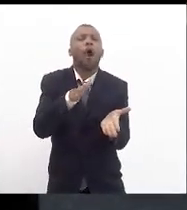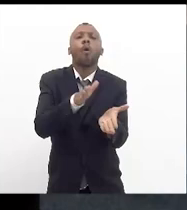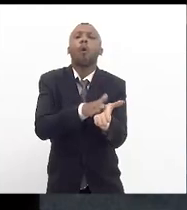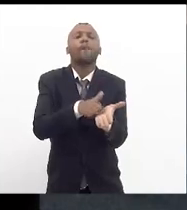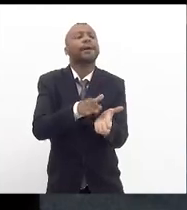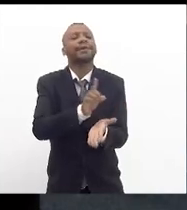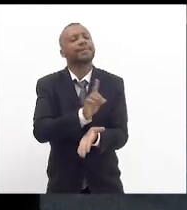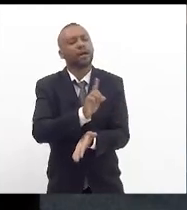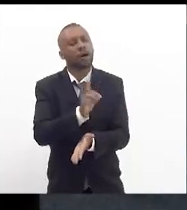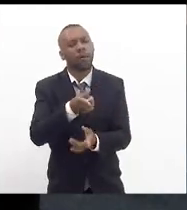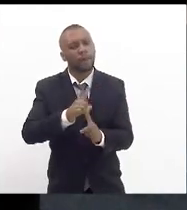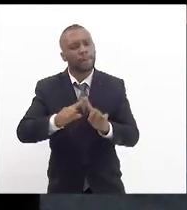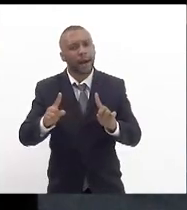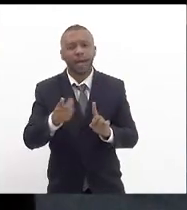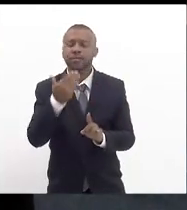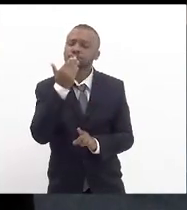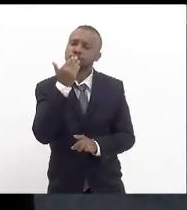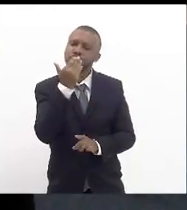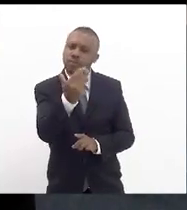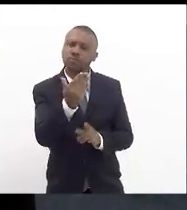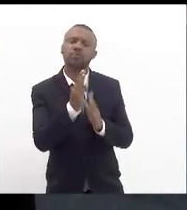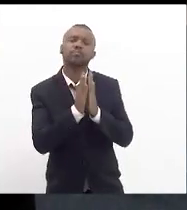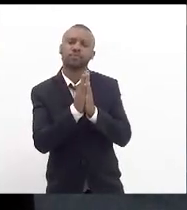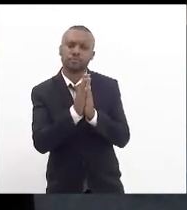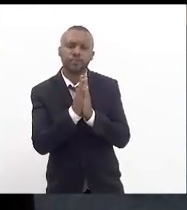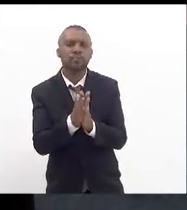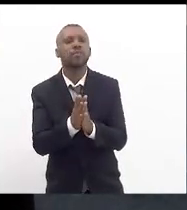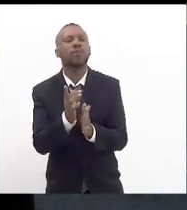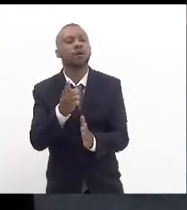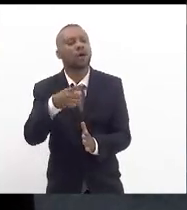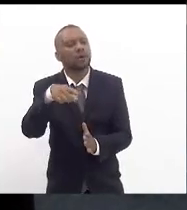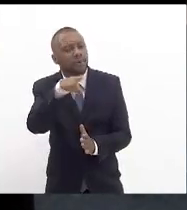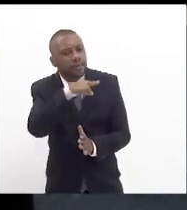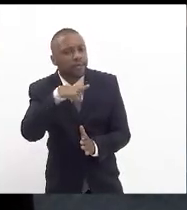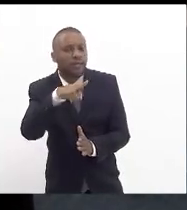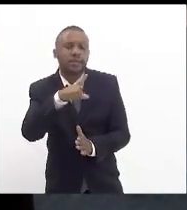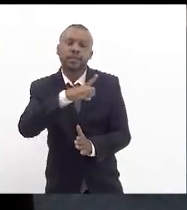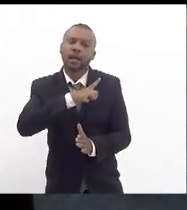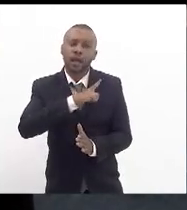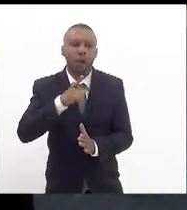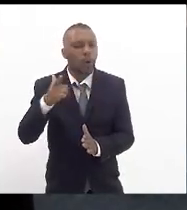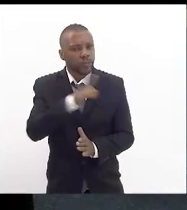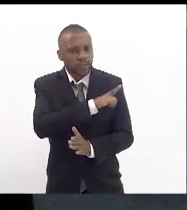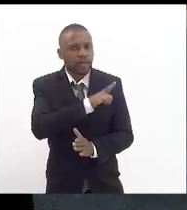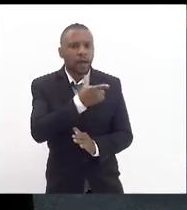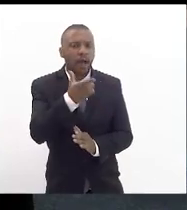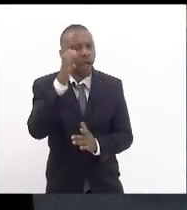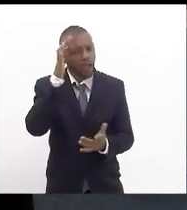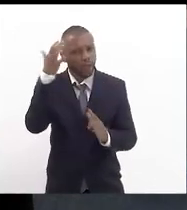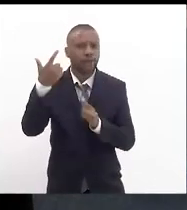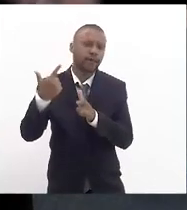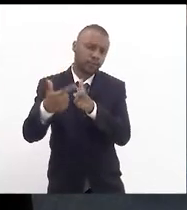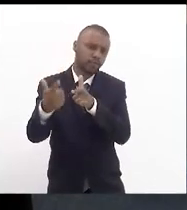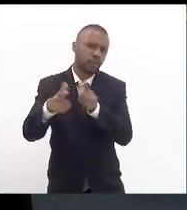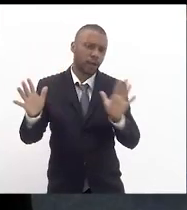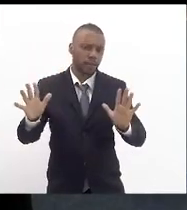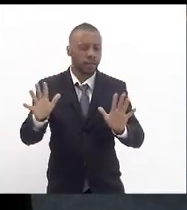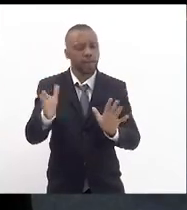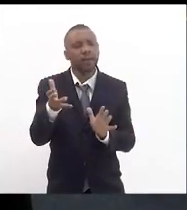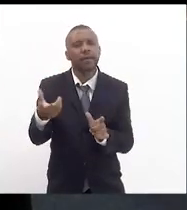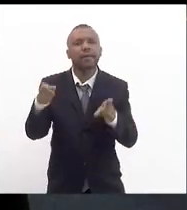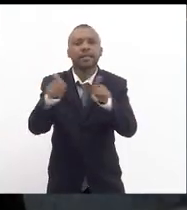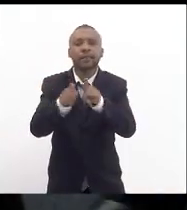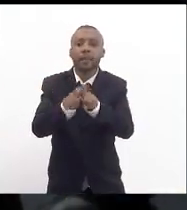mas pelo menos uma solicitação de que realmente isto venha. Eu gostaria até que houvesse empenho